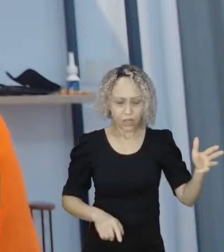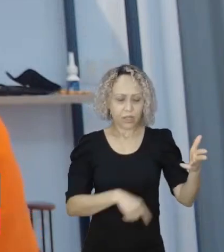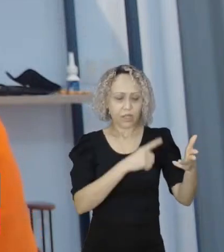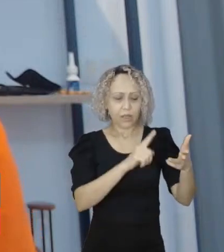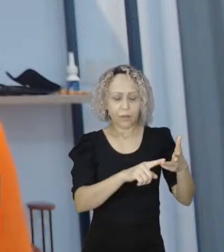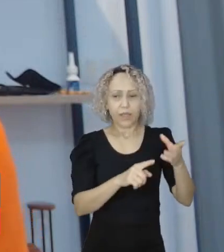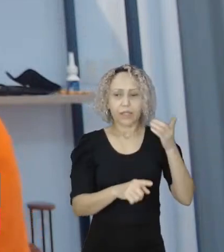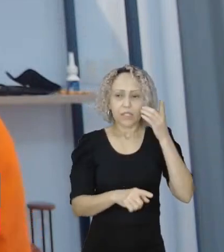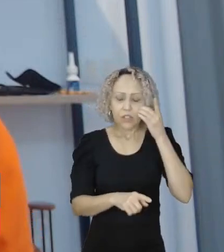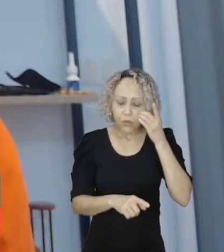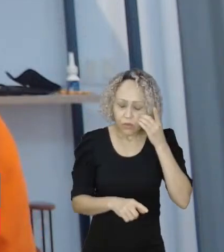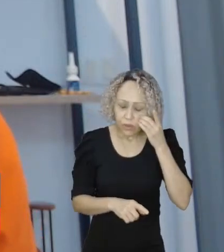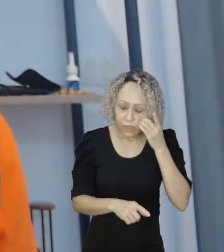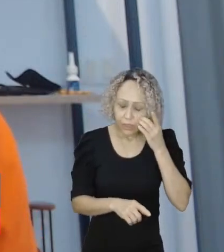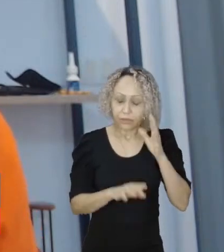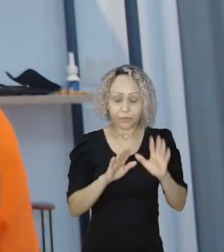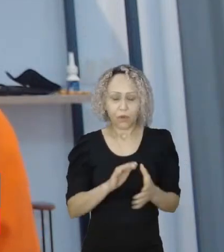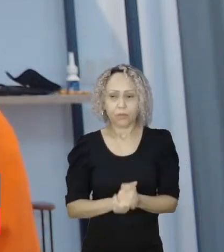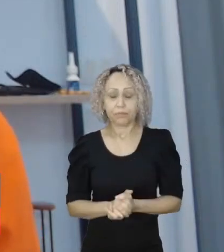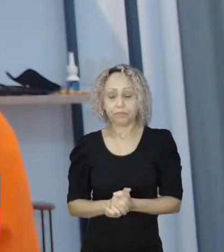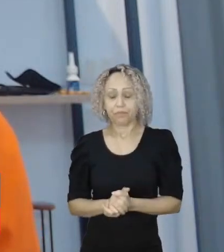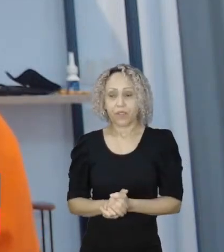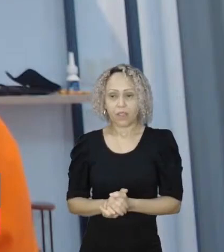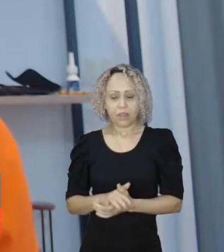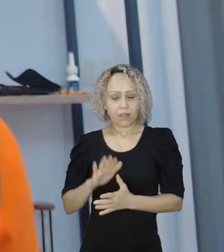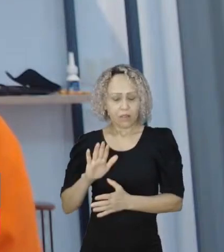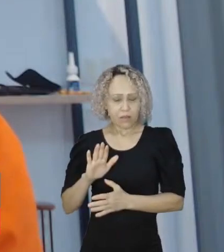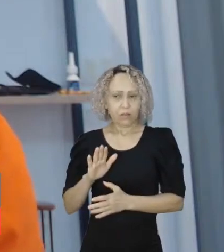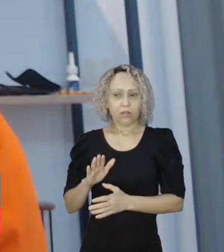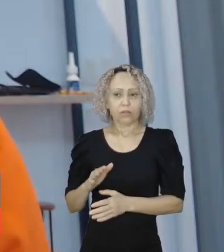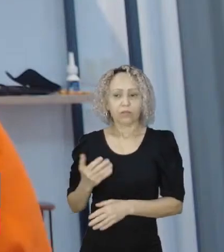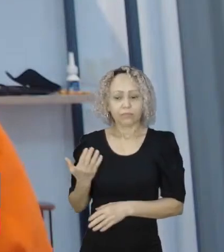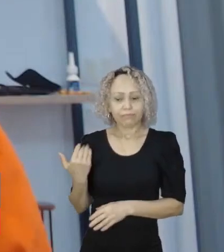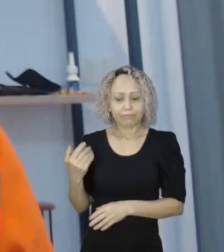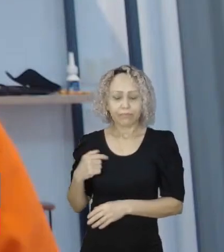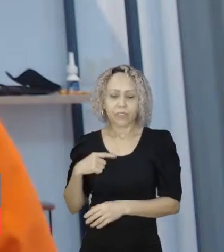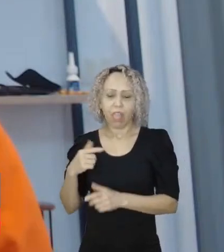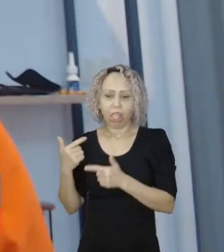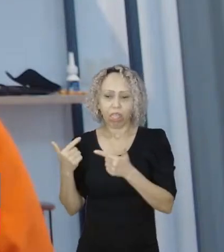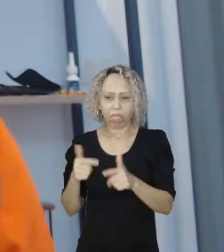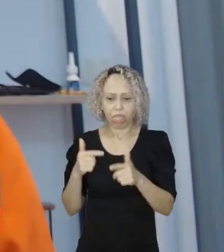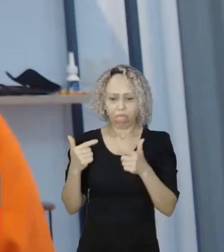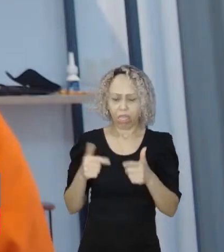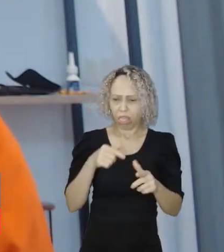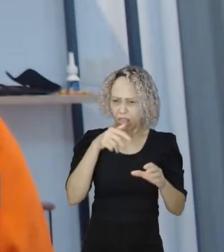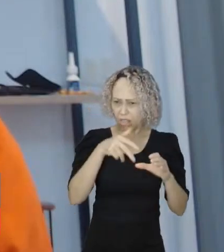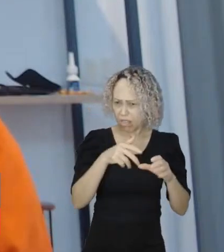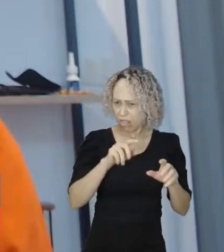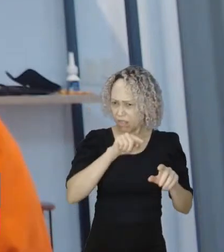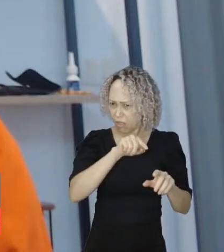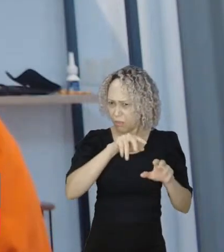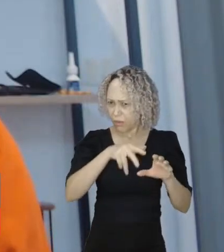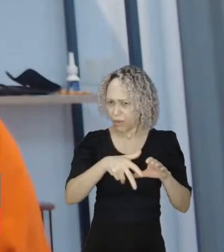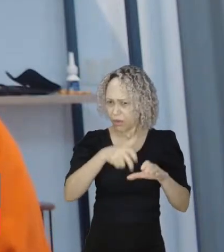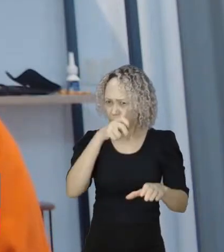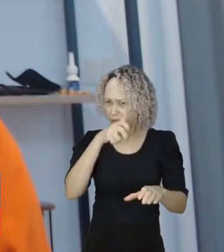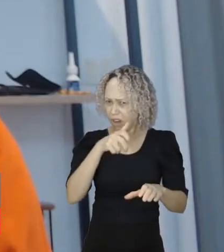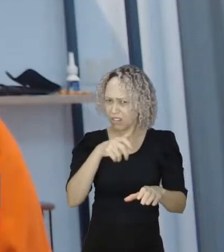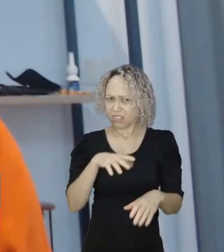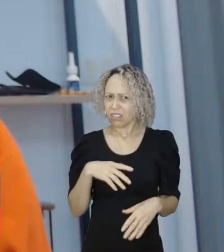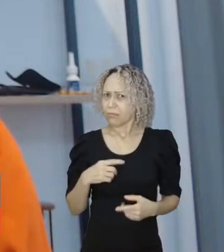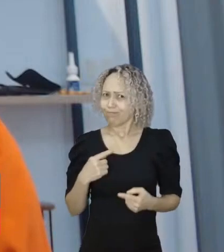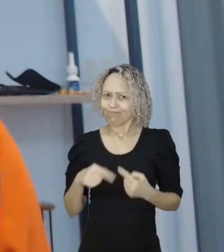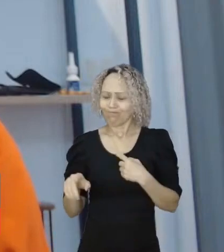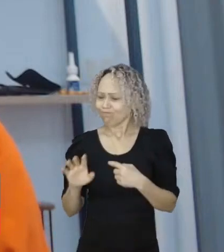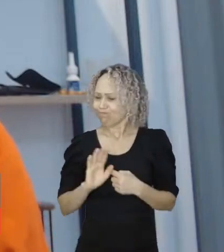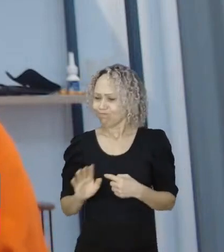tanto quanto infundadas, porque quando nós nos debruçamos sobre o novo planejamento